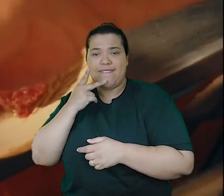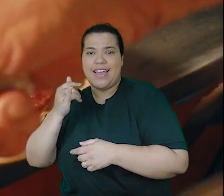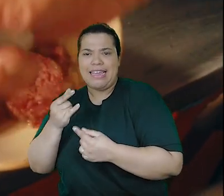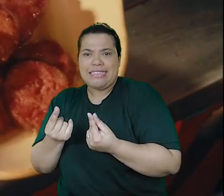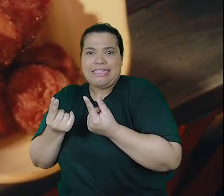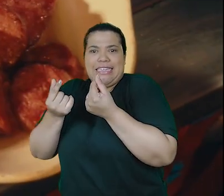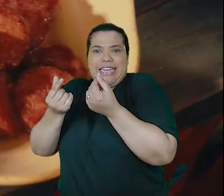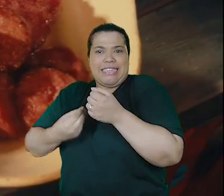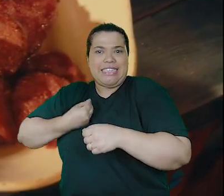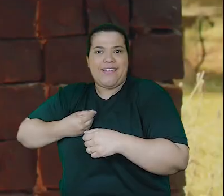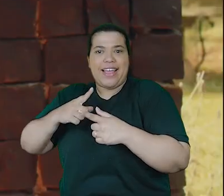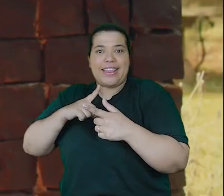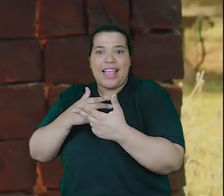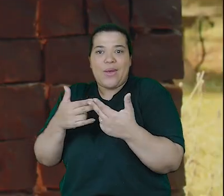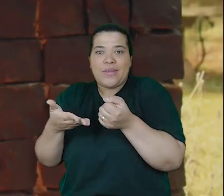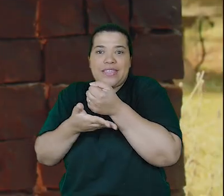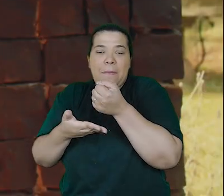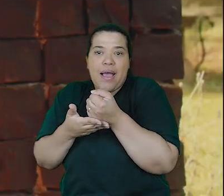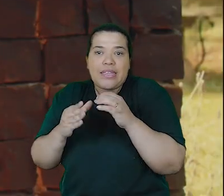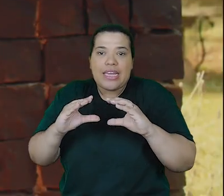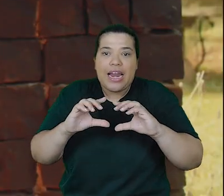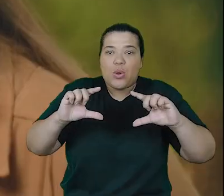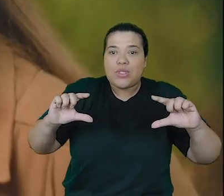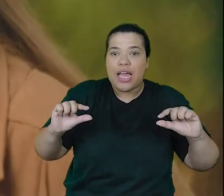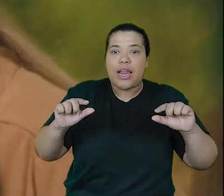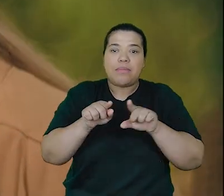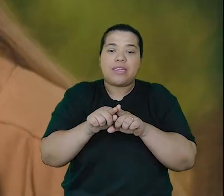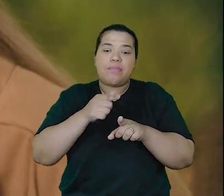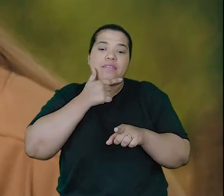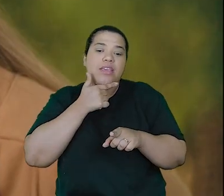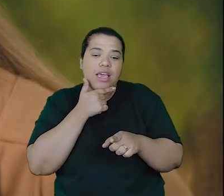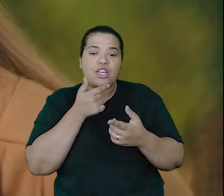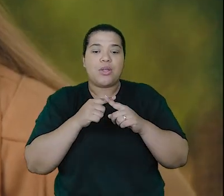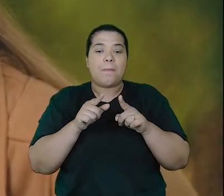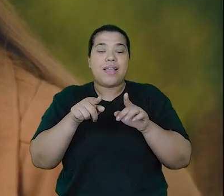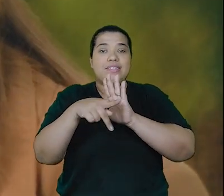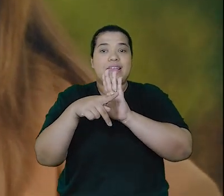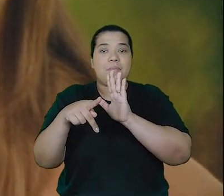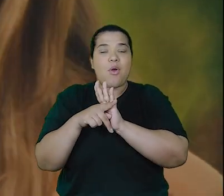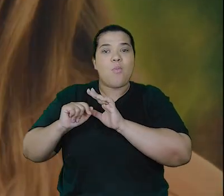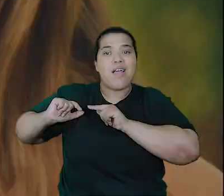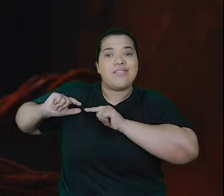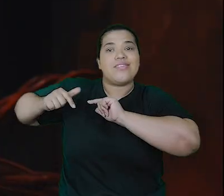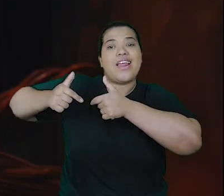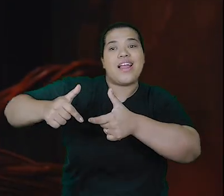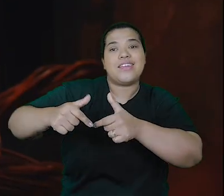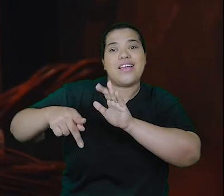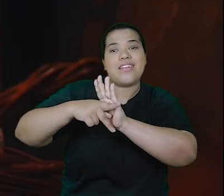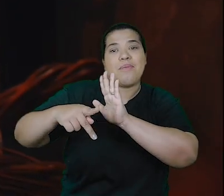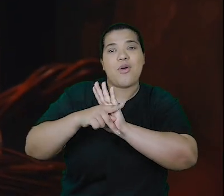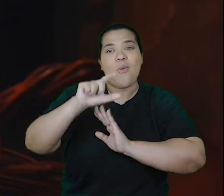vida era ter itens básicos para a época, que era o salame e o queijo, que não era o salame e o queijo, mas era o que ritualizava a